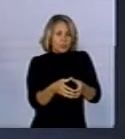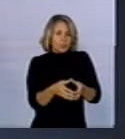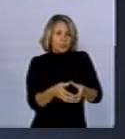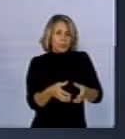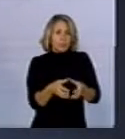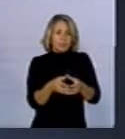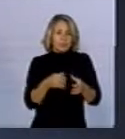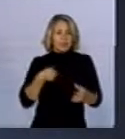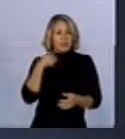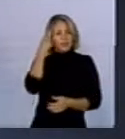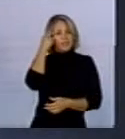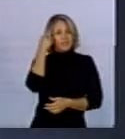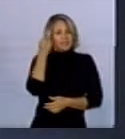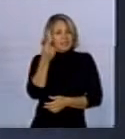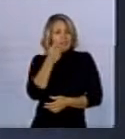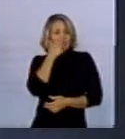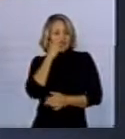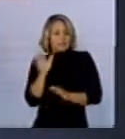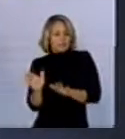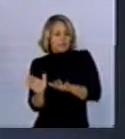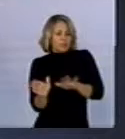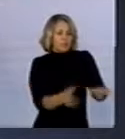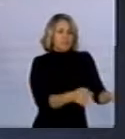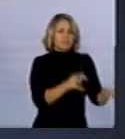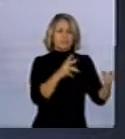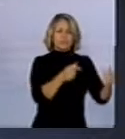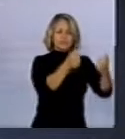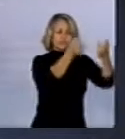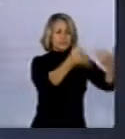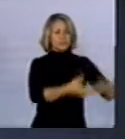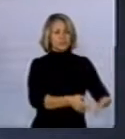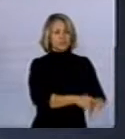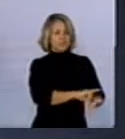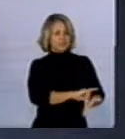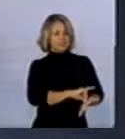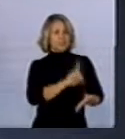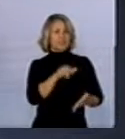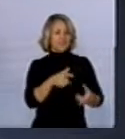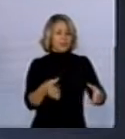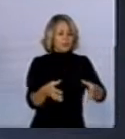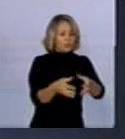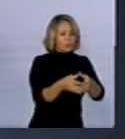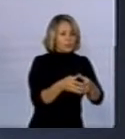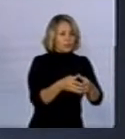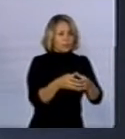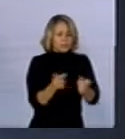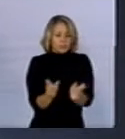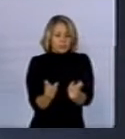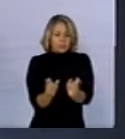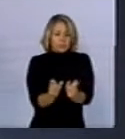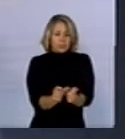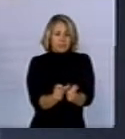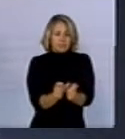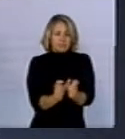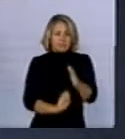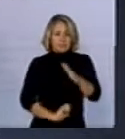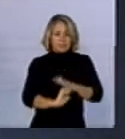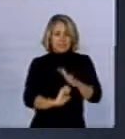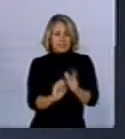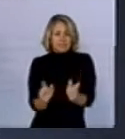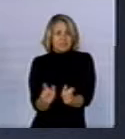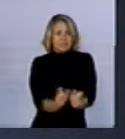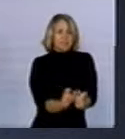no meu entendimento, ficou um pouco de fora de tudo isso que foi tratado aqui, que é o segmento dos pequenos prestadores. Hoje